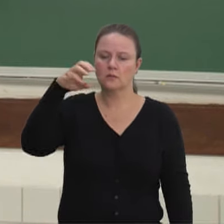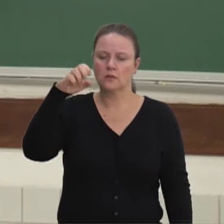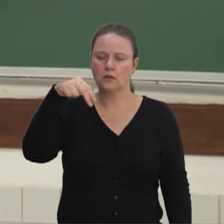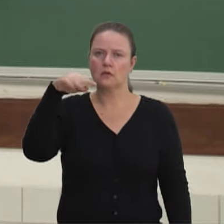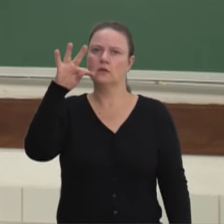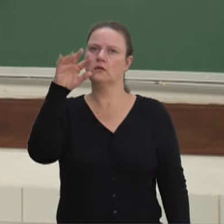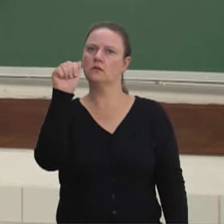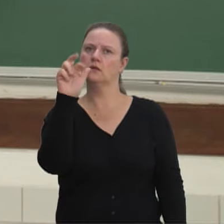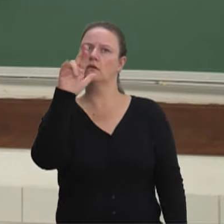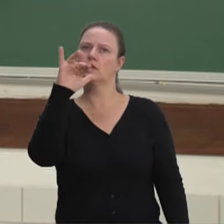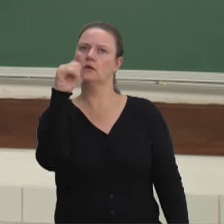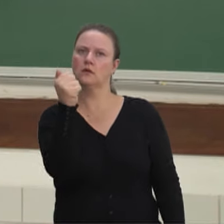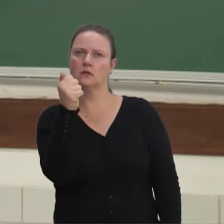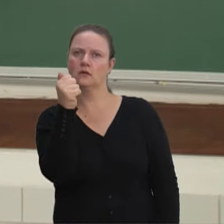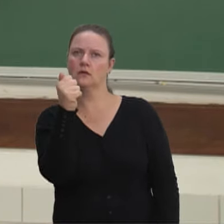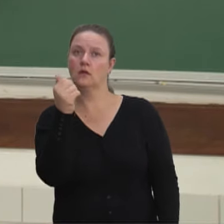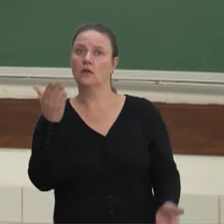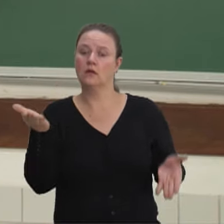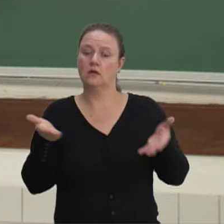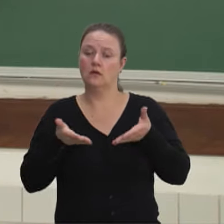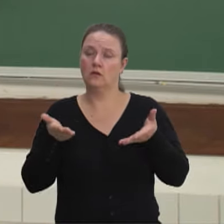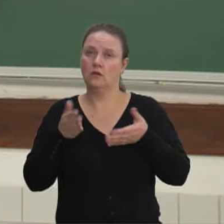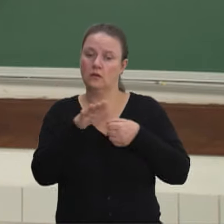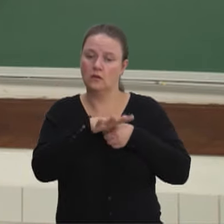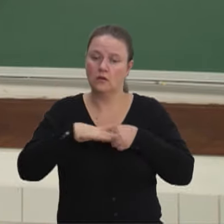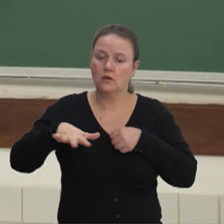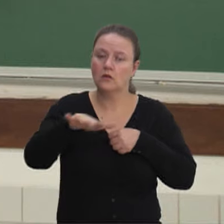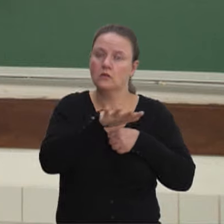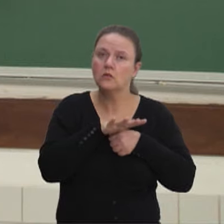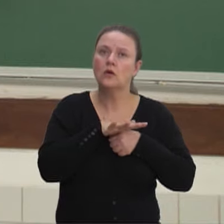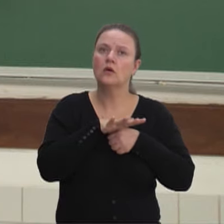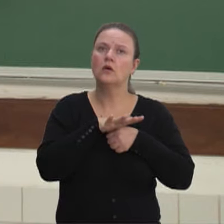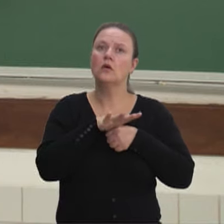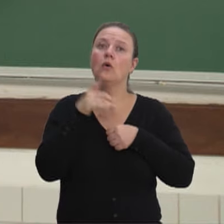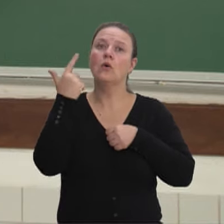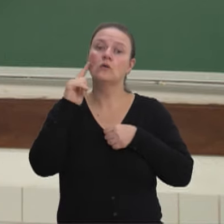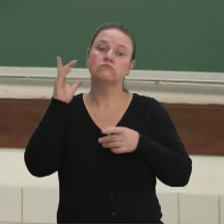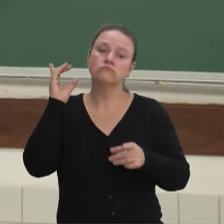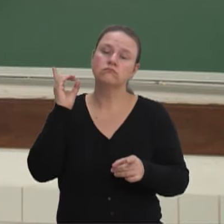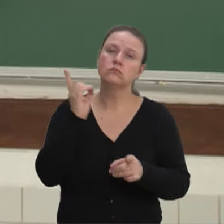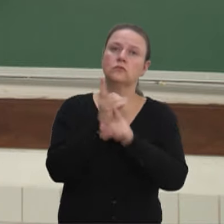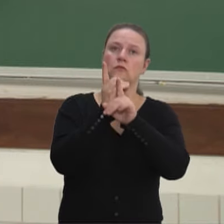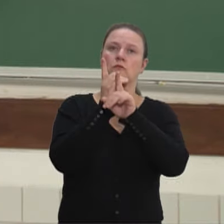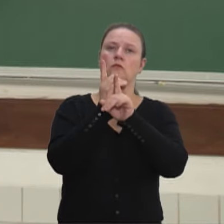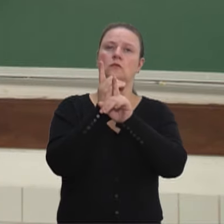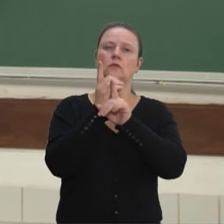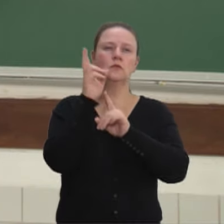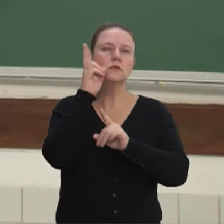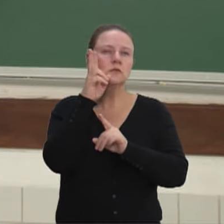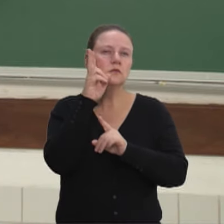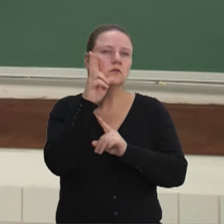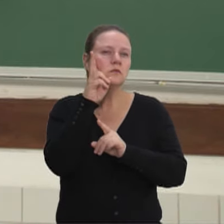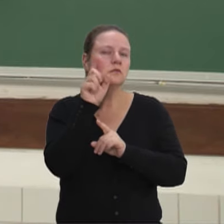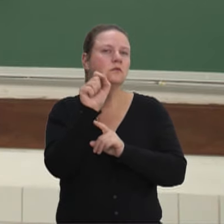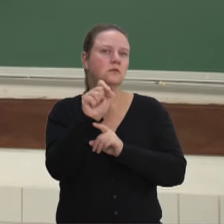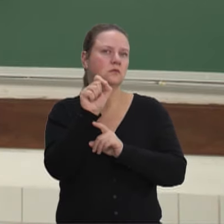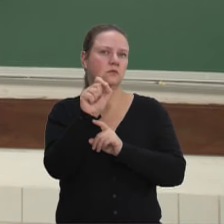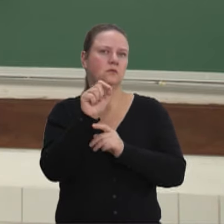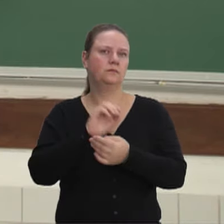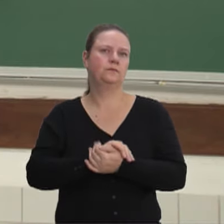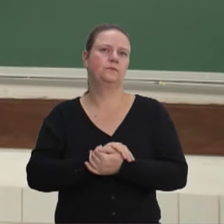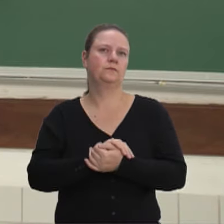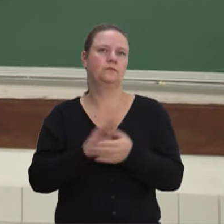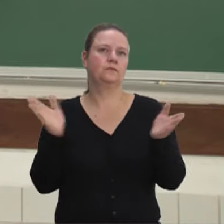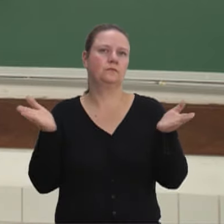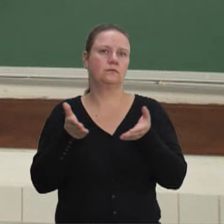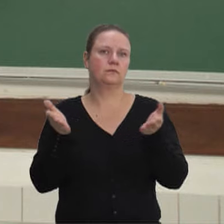como, a partir da equação geral, eu chego na equação segmentária, né? Você lembra? Então, vamos lá. Vou colocar